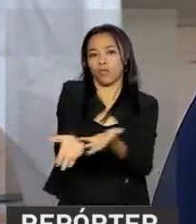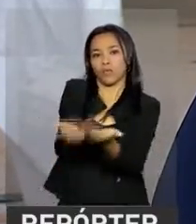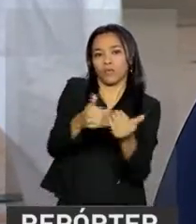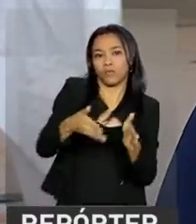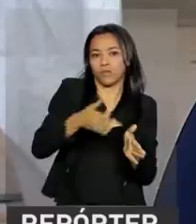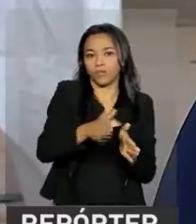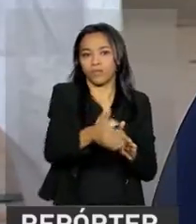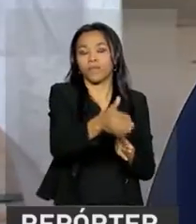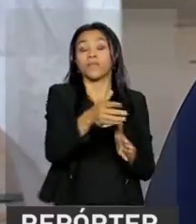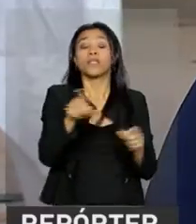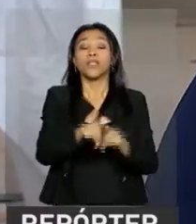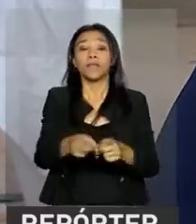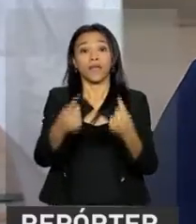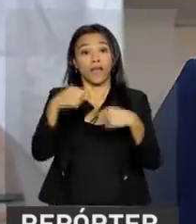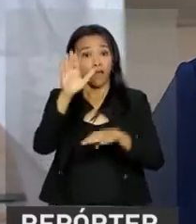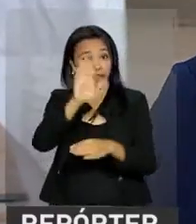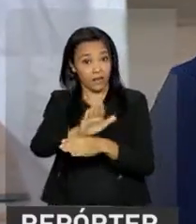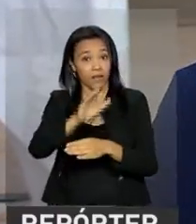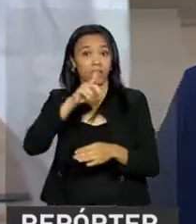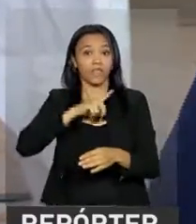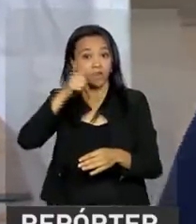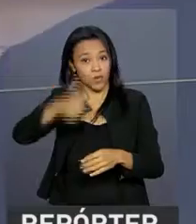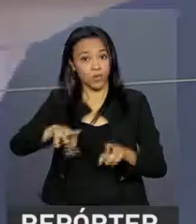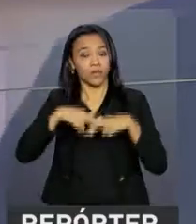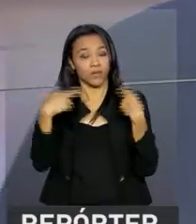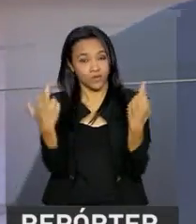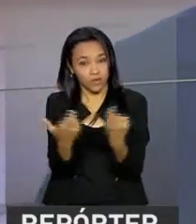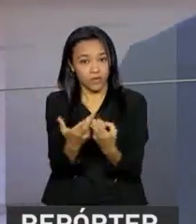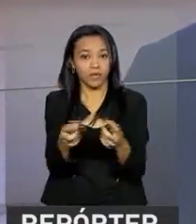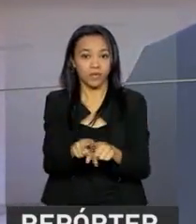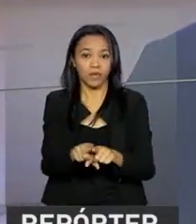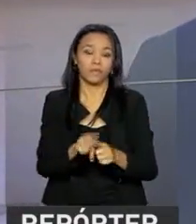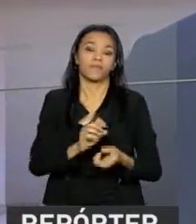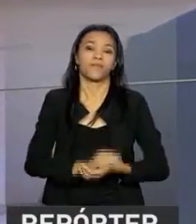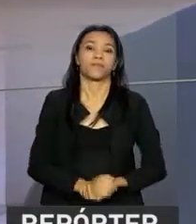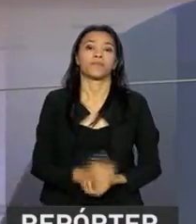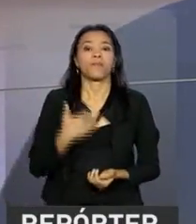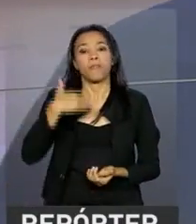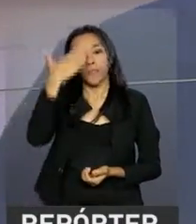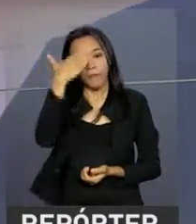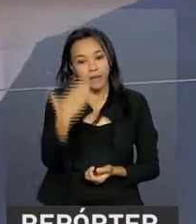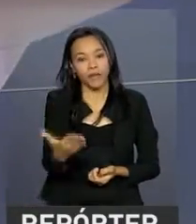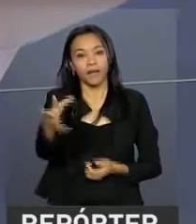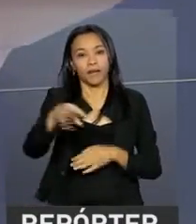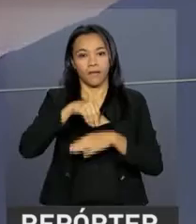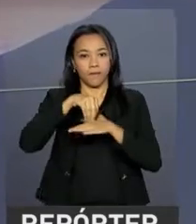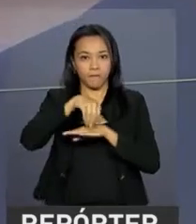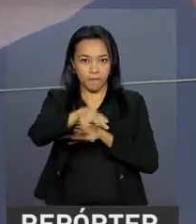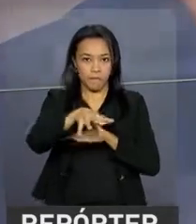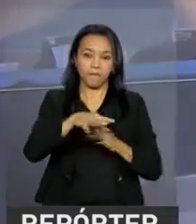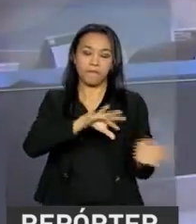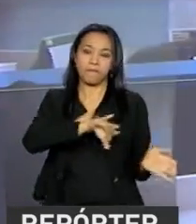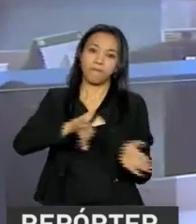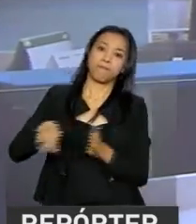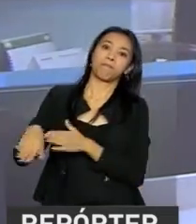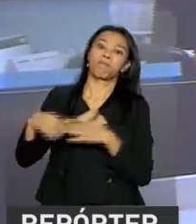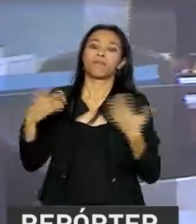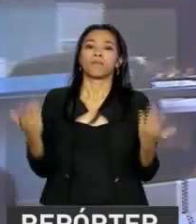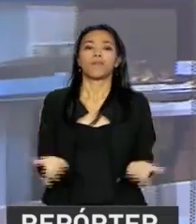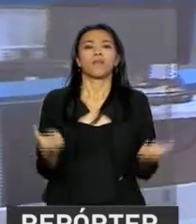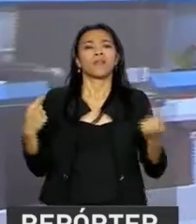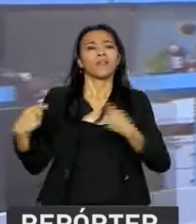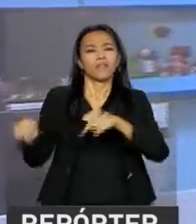E mais tarde, o presidente ainda se reúne com empresários. Leandro, eu volto com você. Tá bom, Mara, obrigado pelas suas informações. E o debate